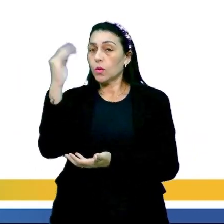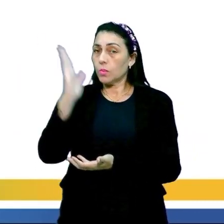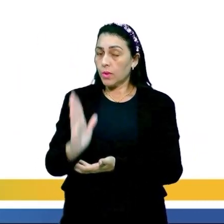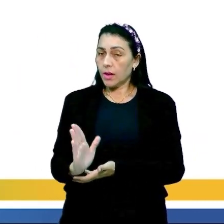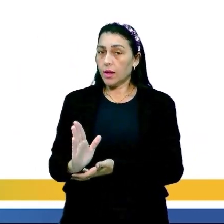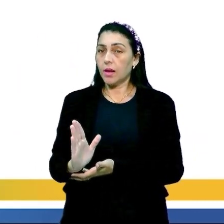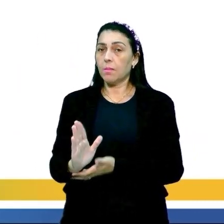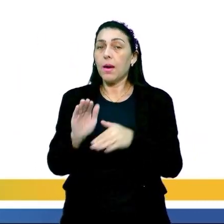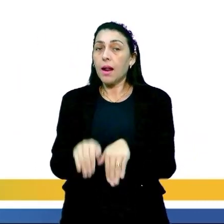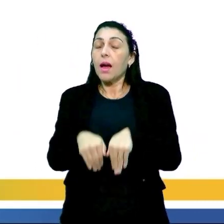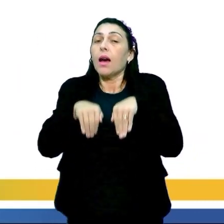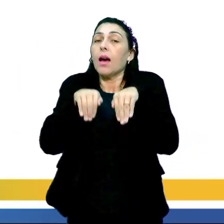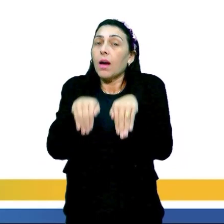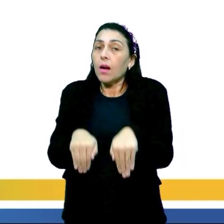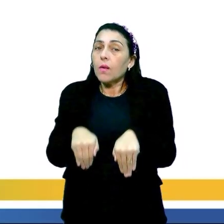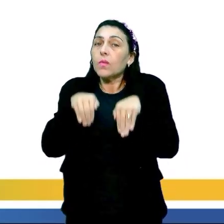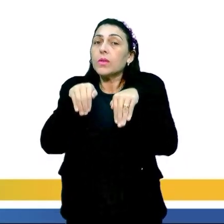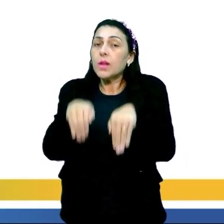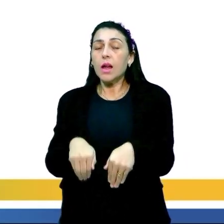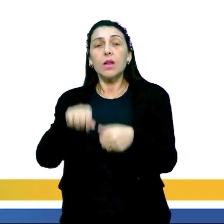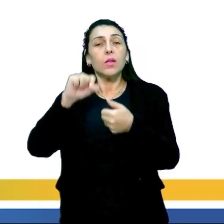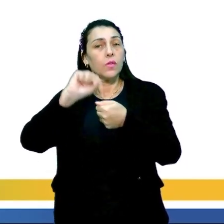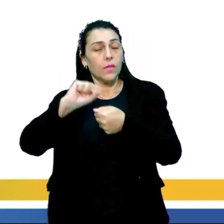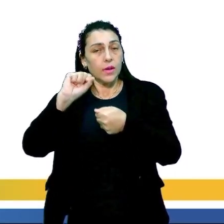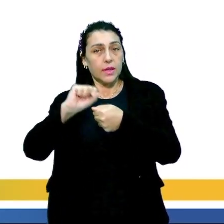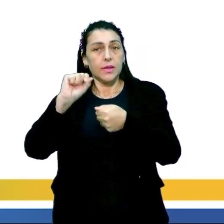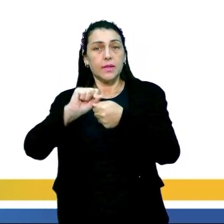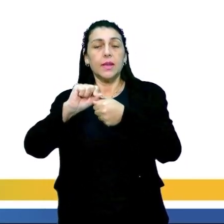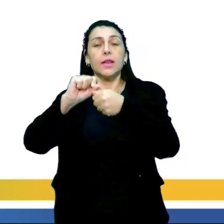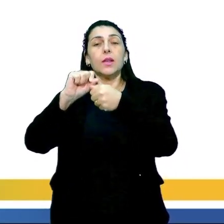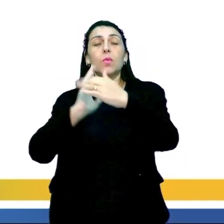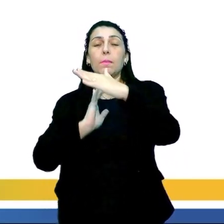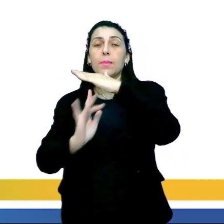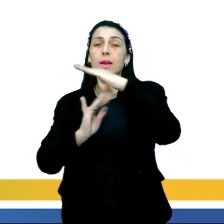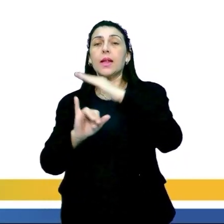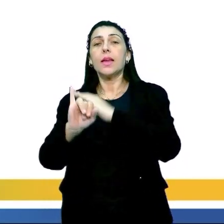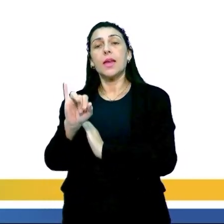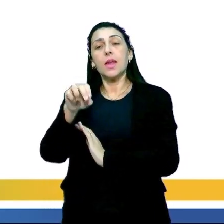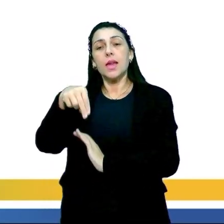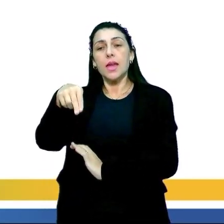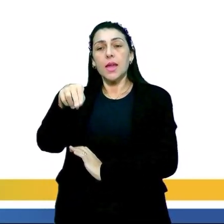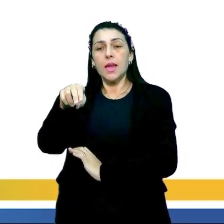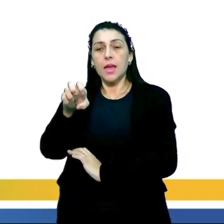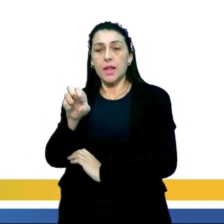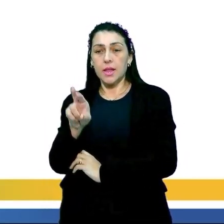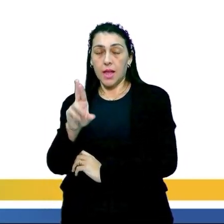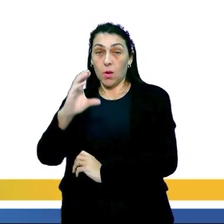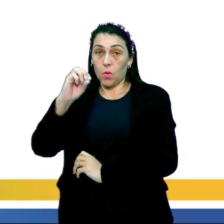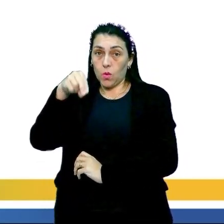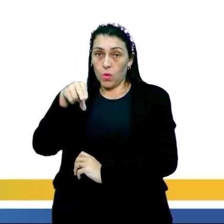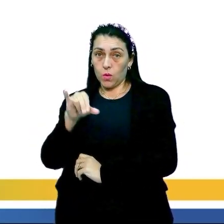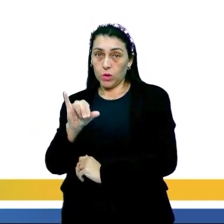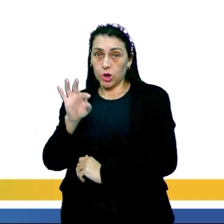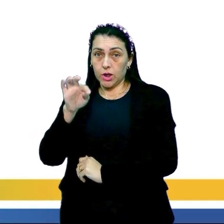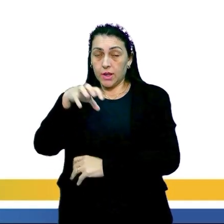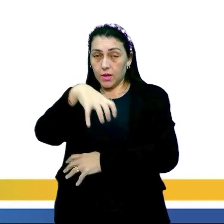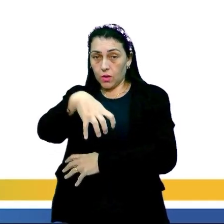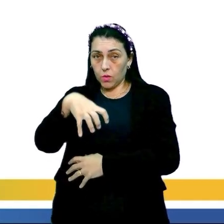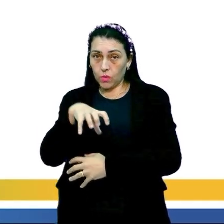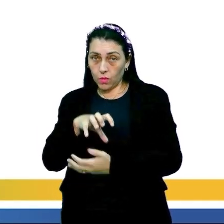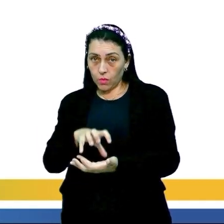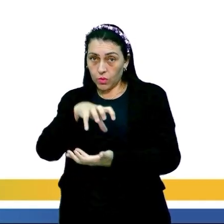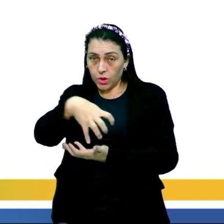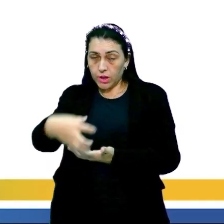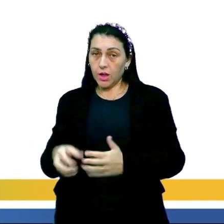Brasil para a Austrália, eu estou fazendo uma migração intercontinental, entre continentes